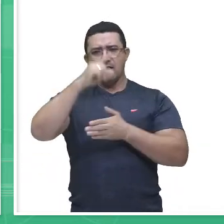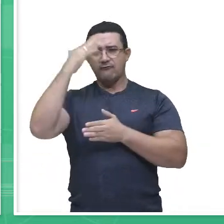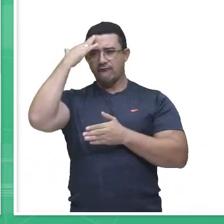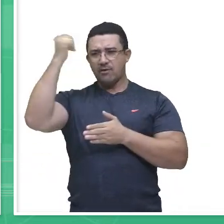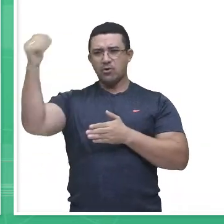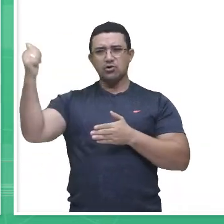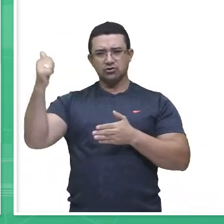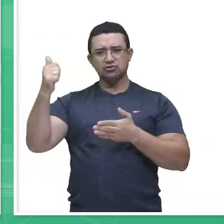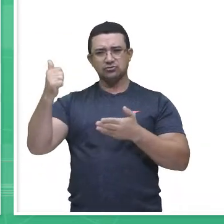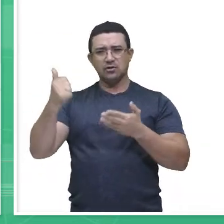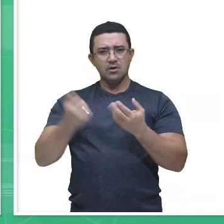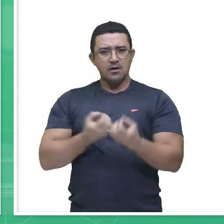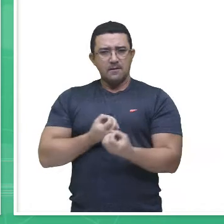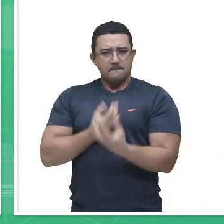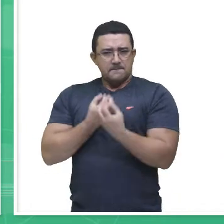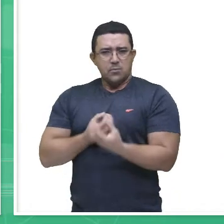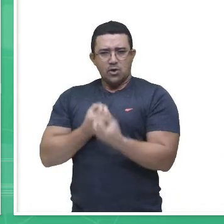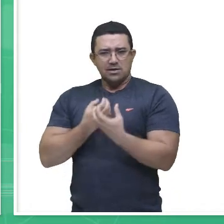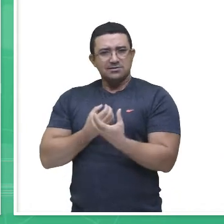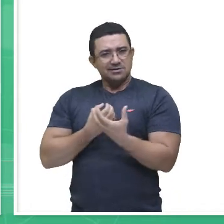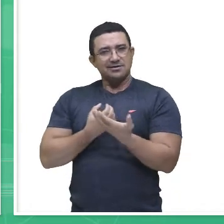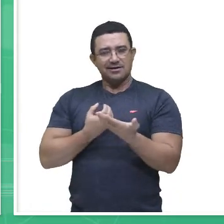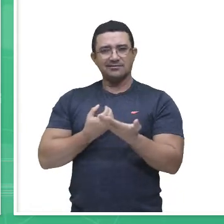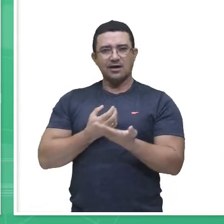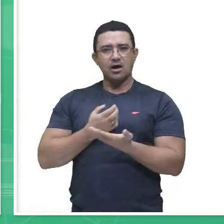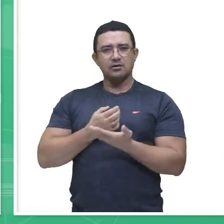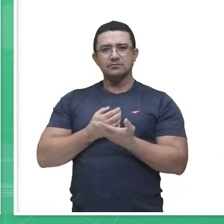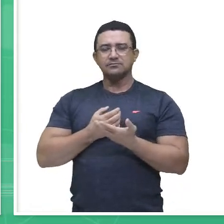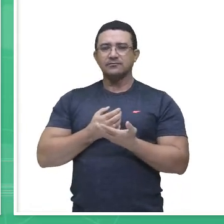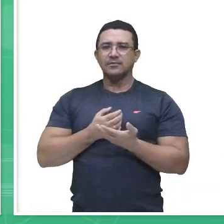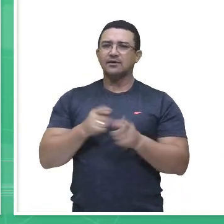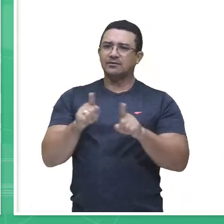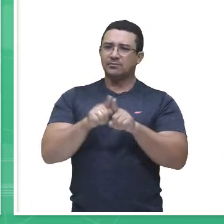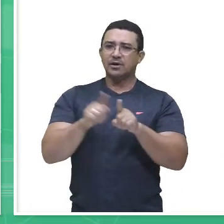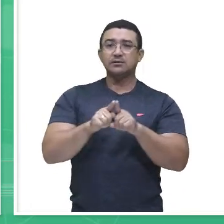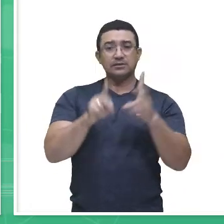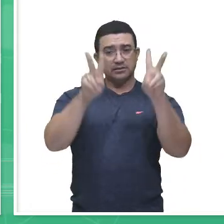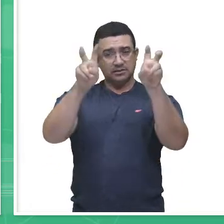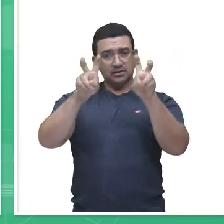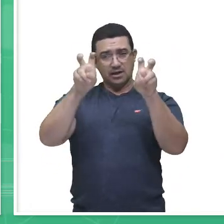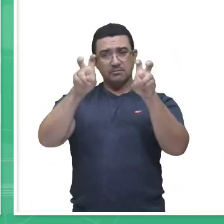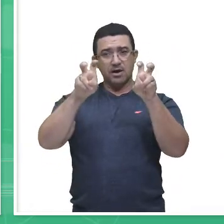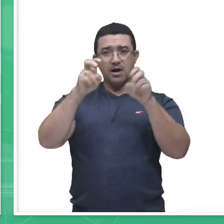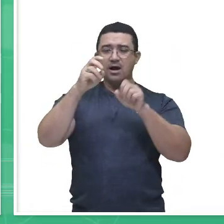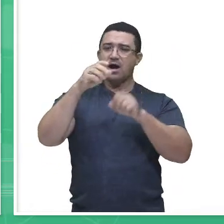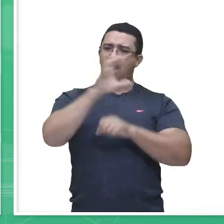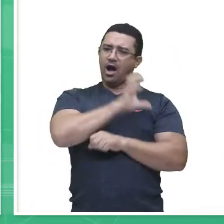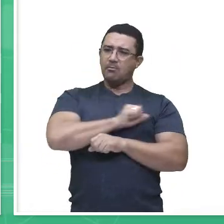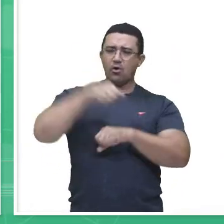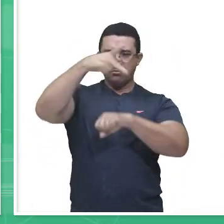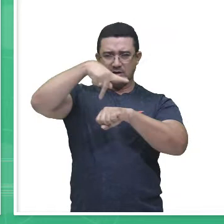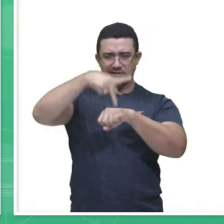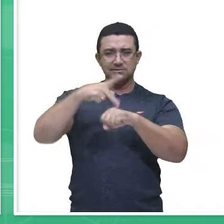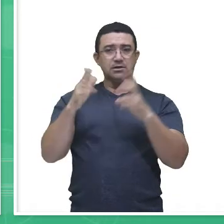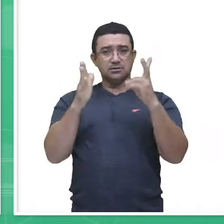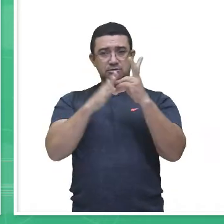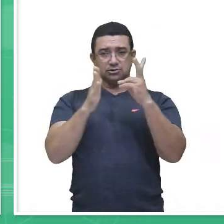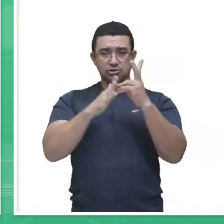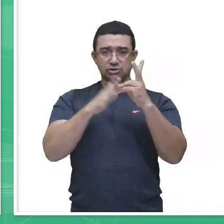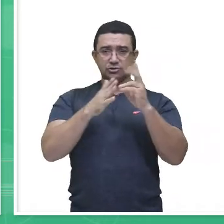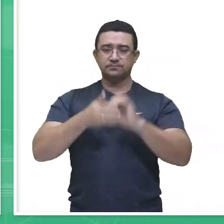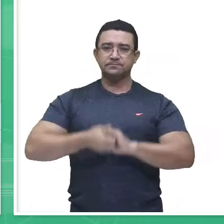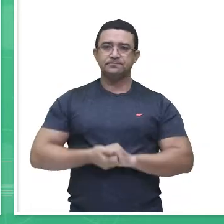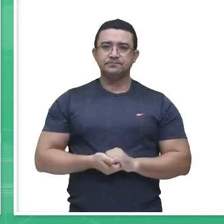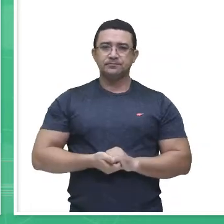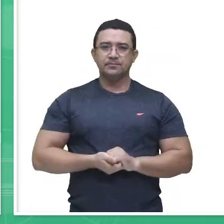lírico-amorosa, assim como a indianista e a nacionalista. Pela obra lírica e indianista, Gonçalves